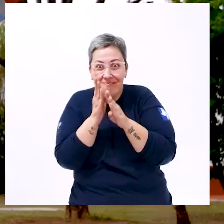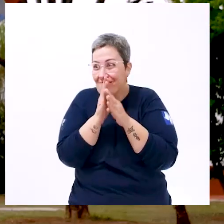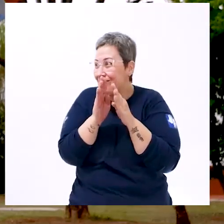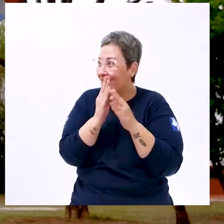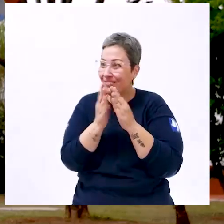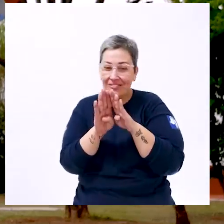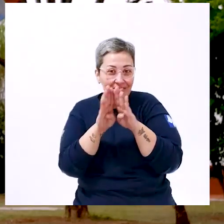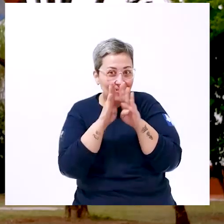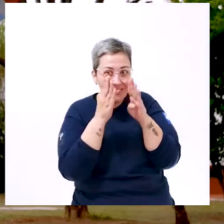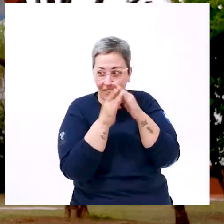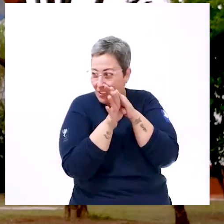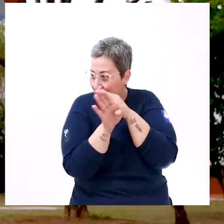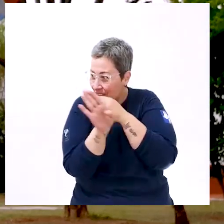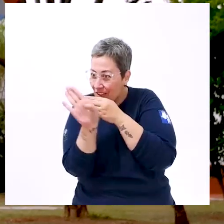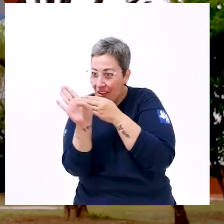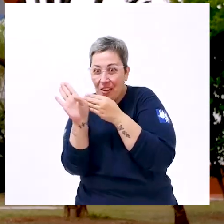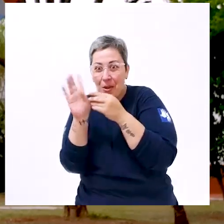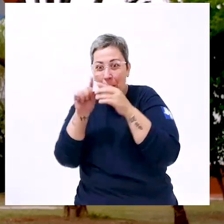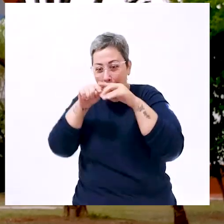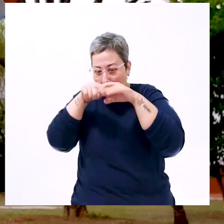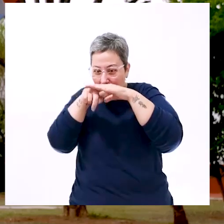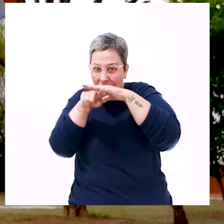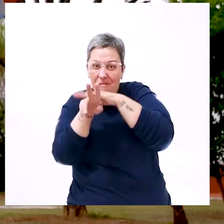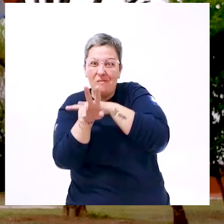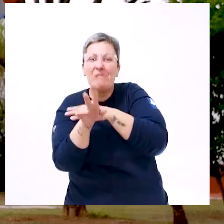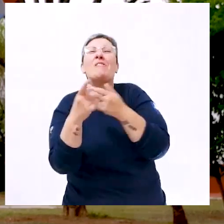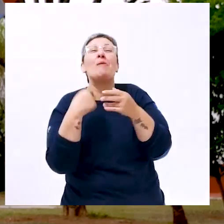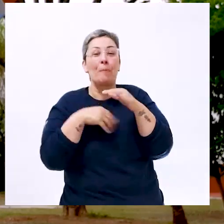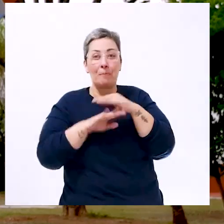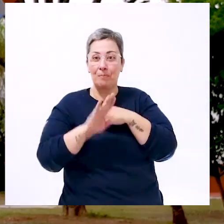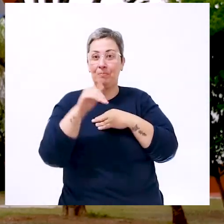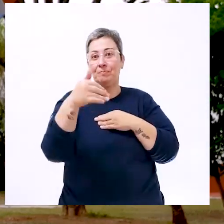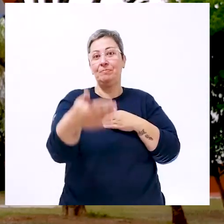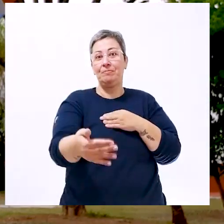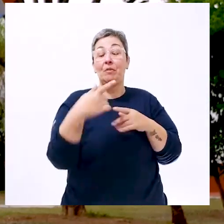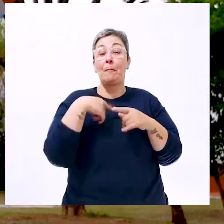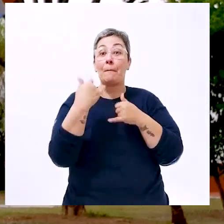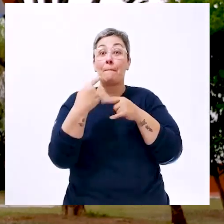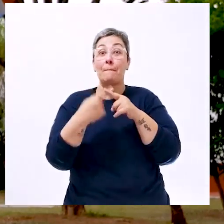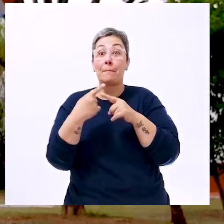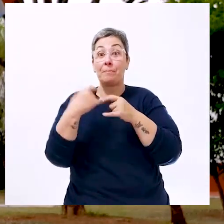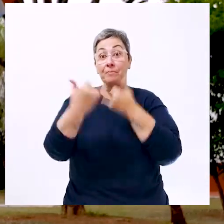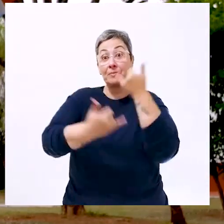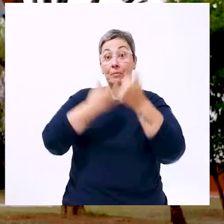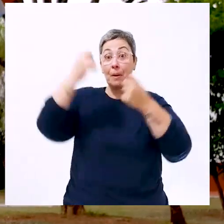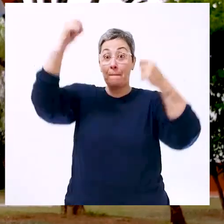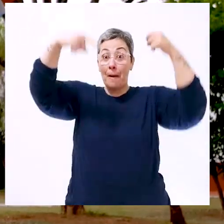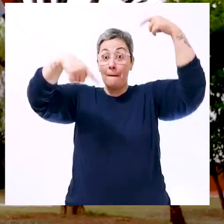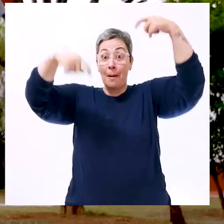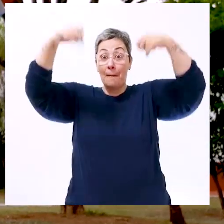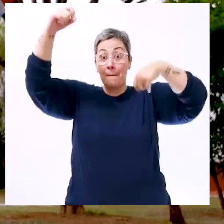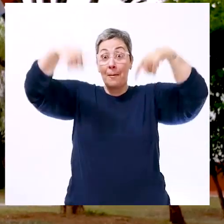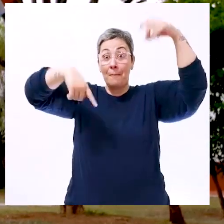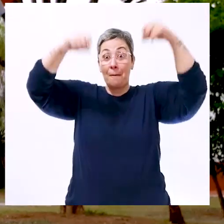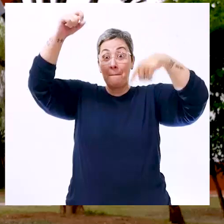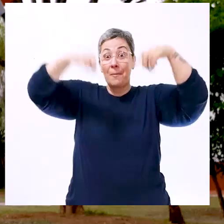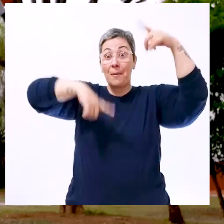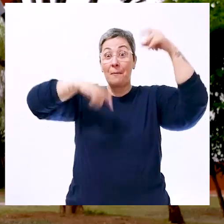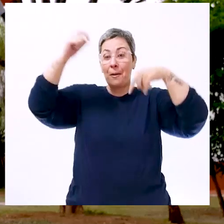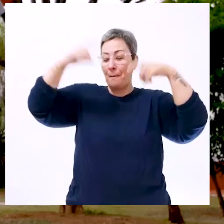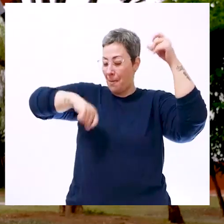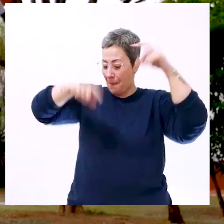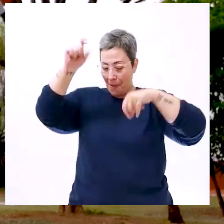soleira, pela fresta, pela beira, pelo buraco da fechadura, para brincar com as gotas